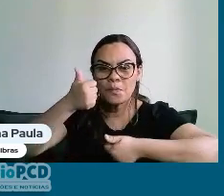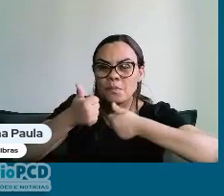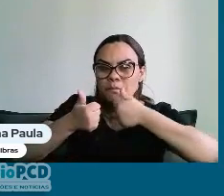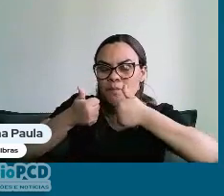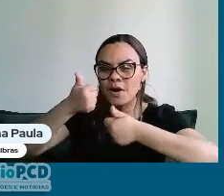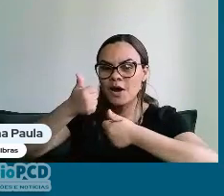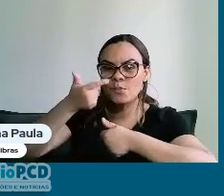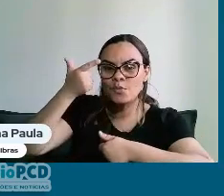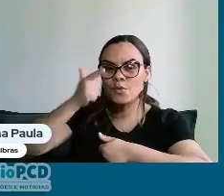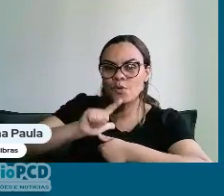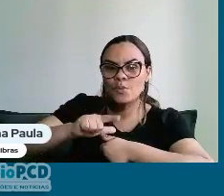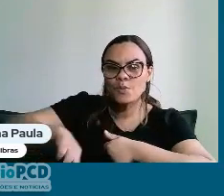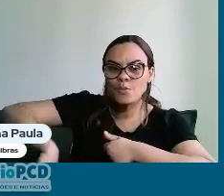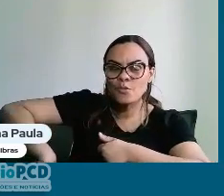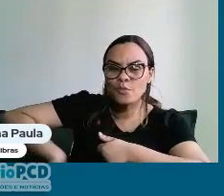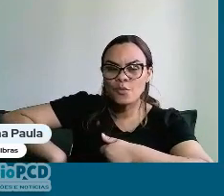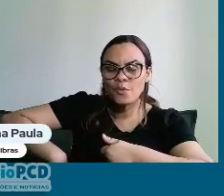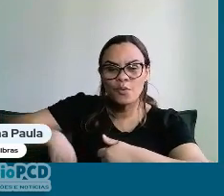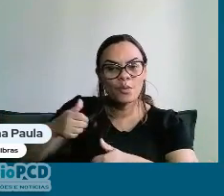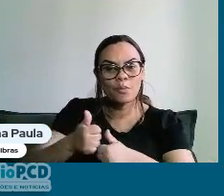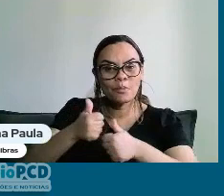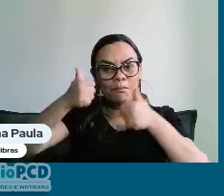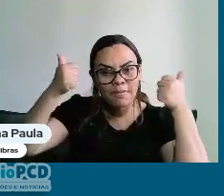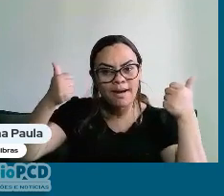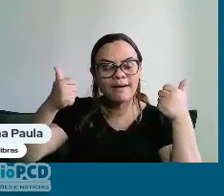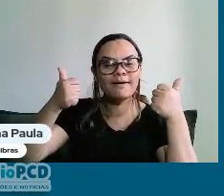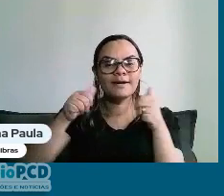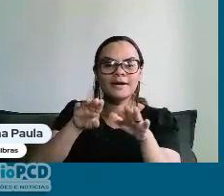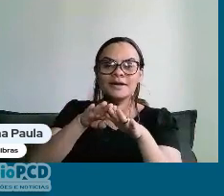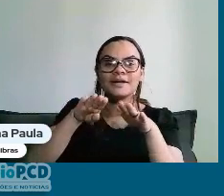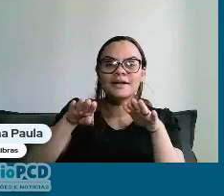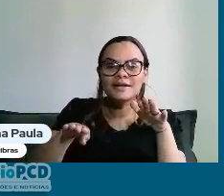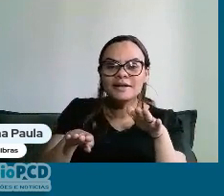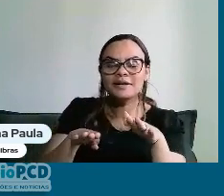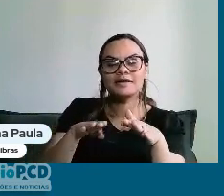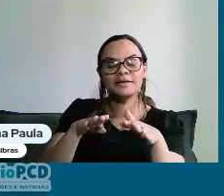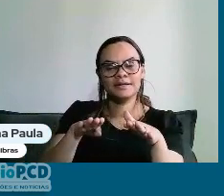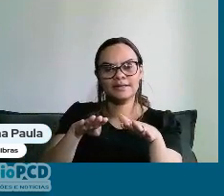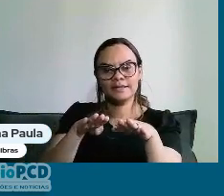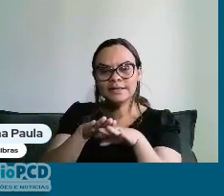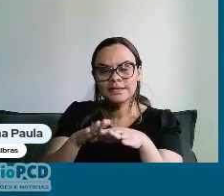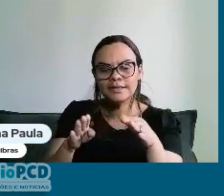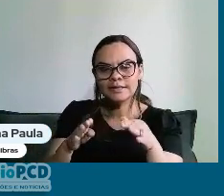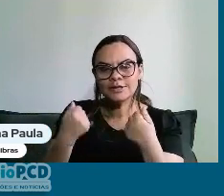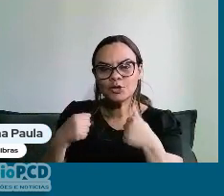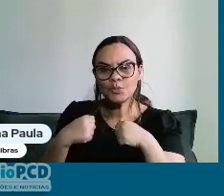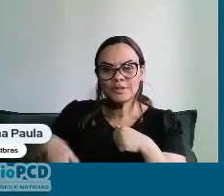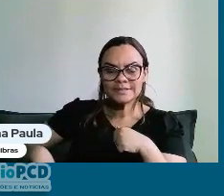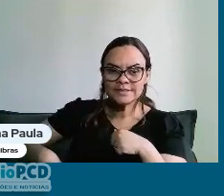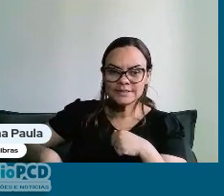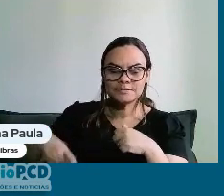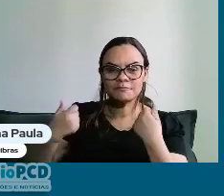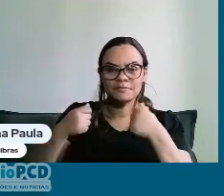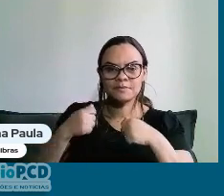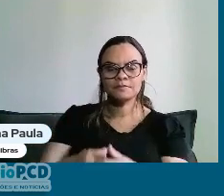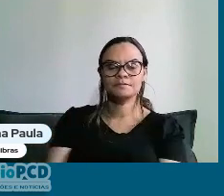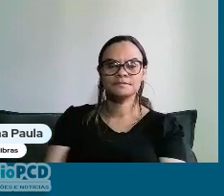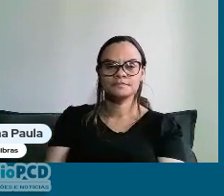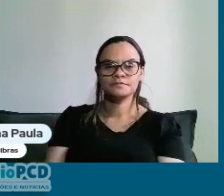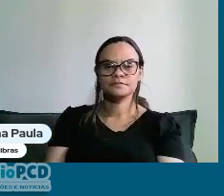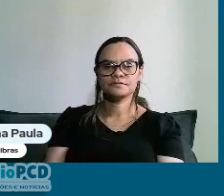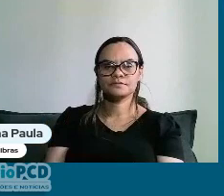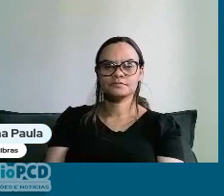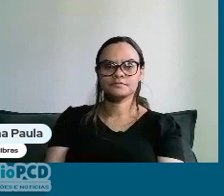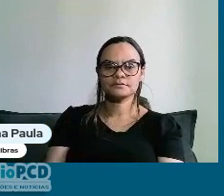ele consiga ter uma função renal residual que não haja necessidade dele precisar fazer o transplante cardíaco